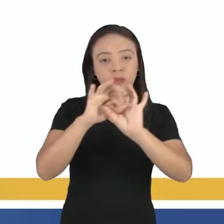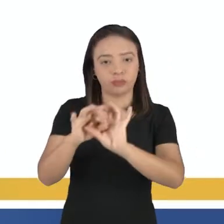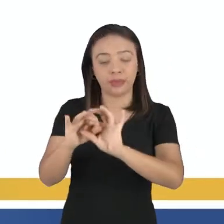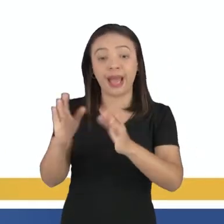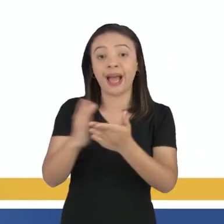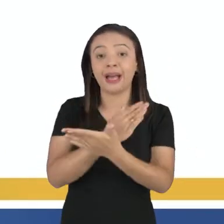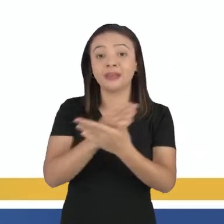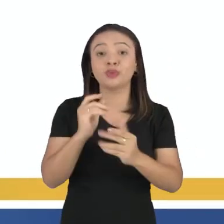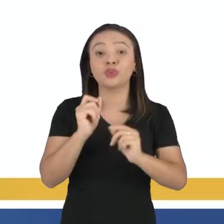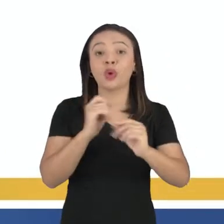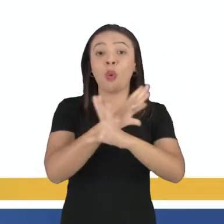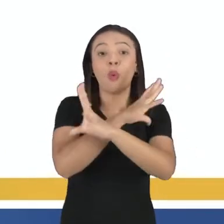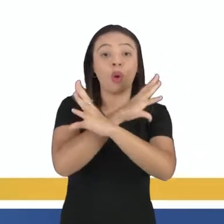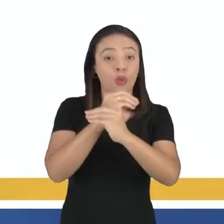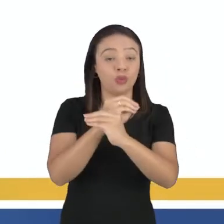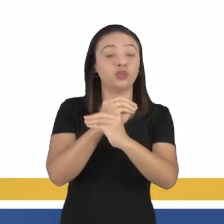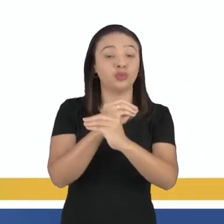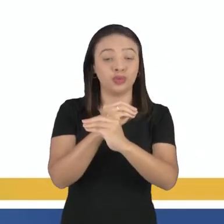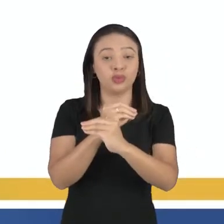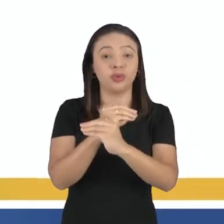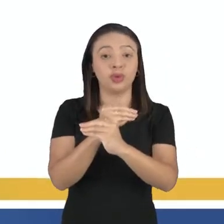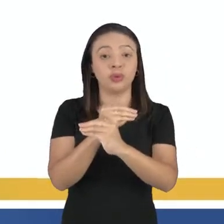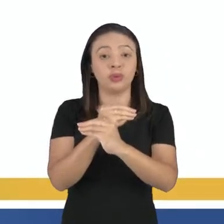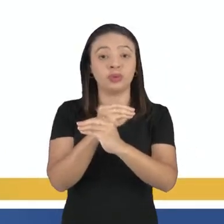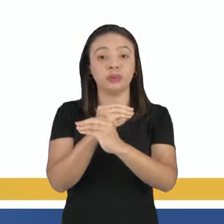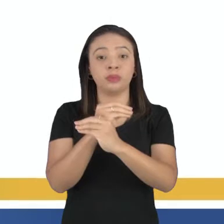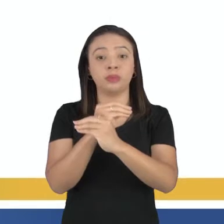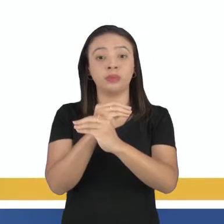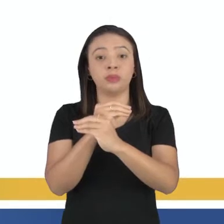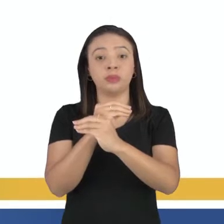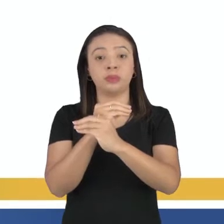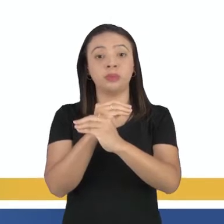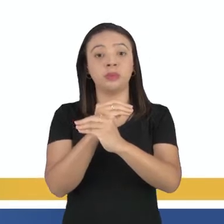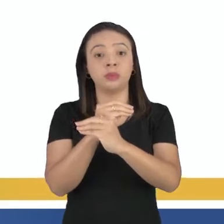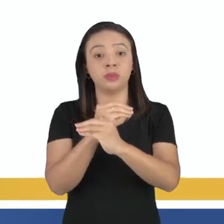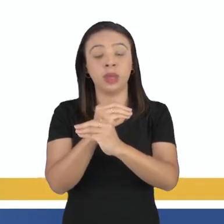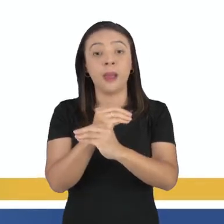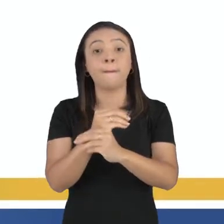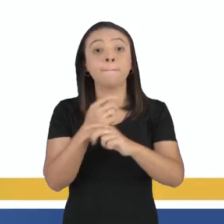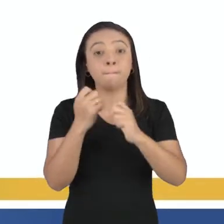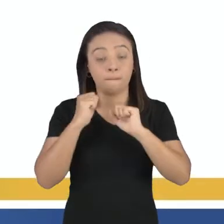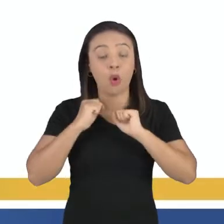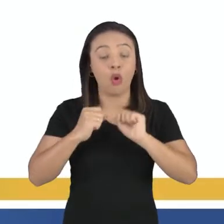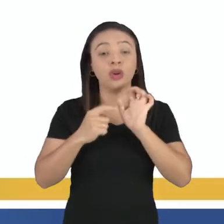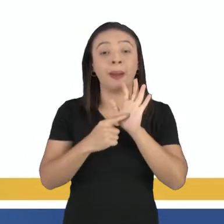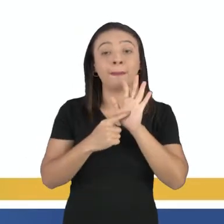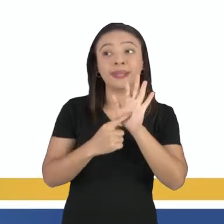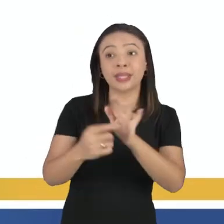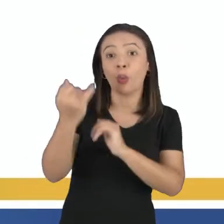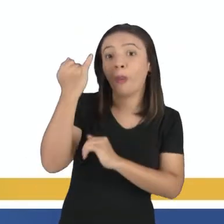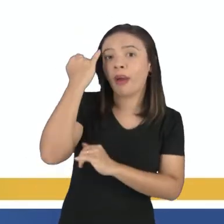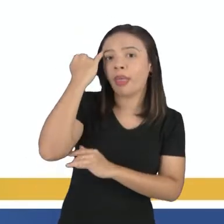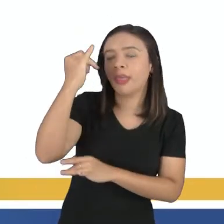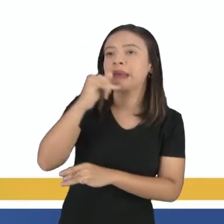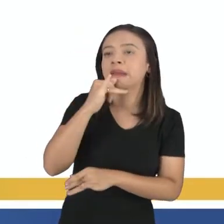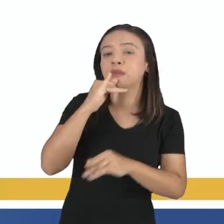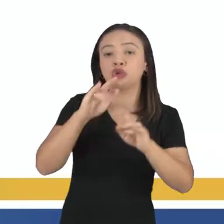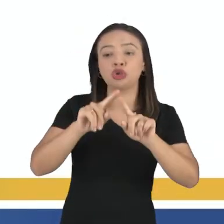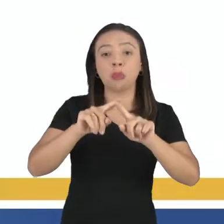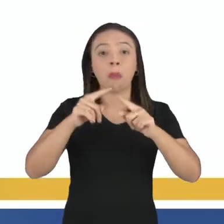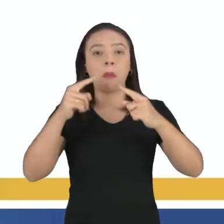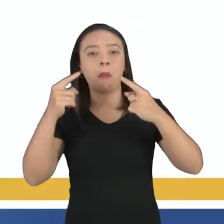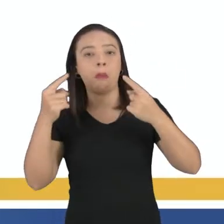conjunção ou uma conjunção dessa daí, ela pode estar dando uma ideia de adversidade